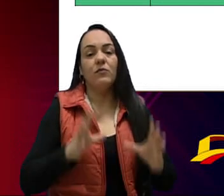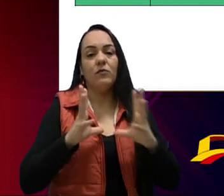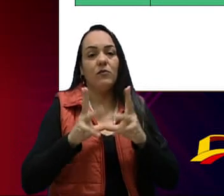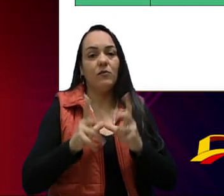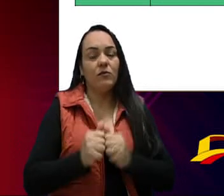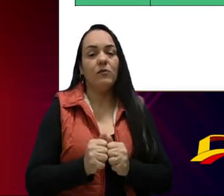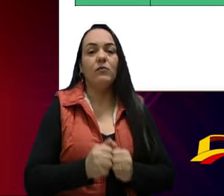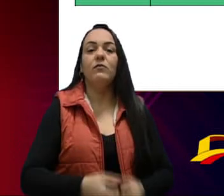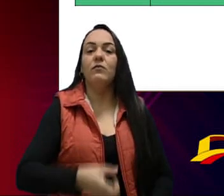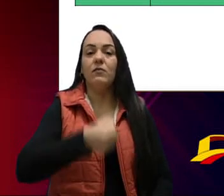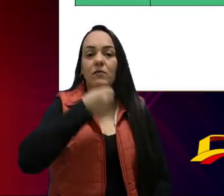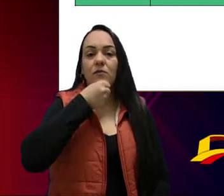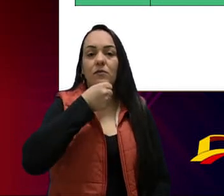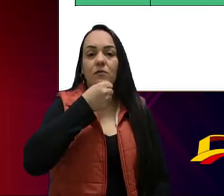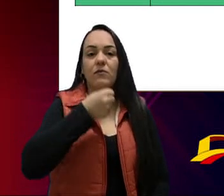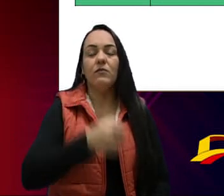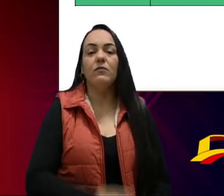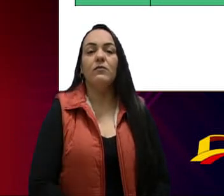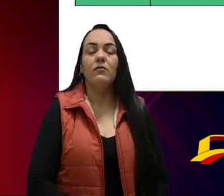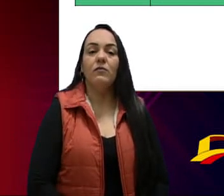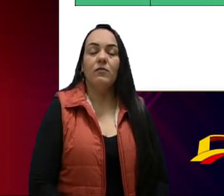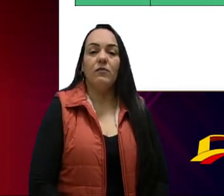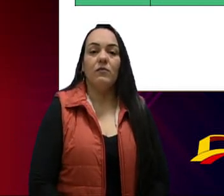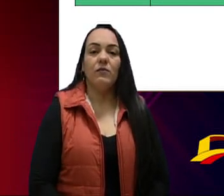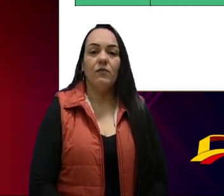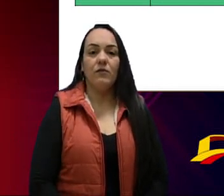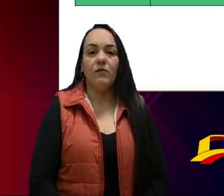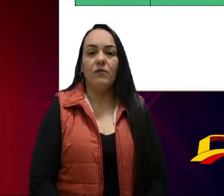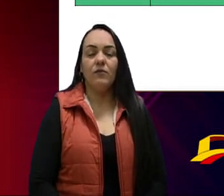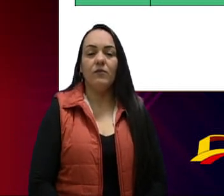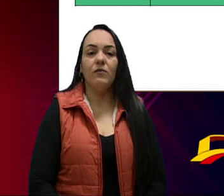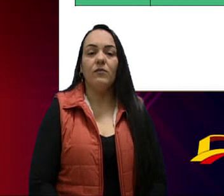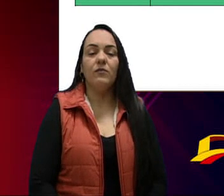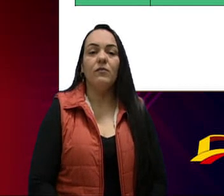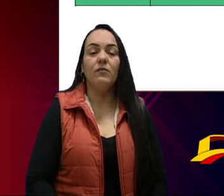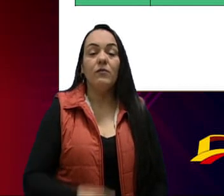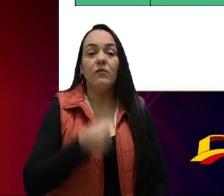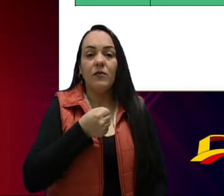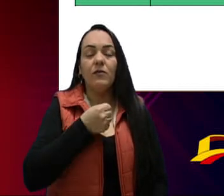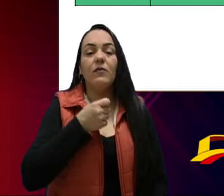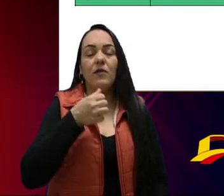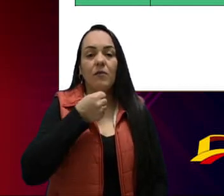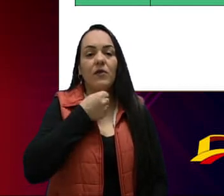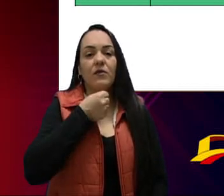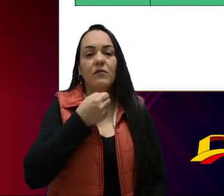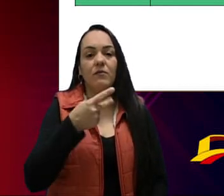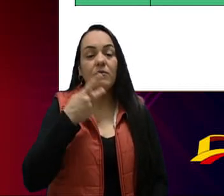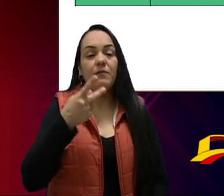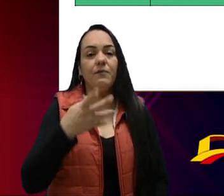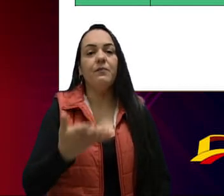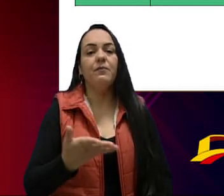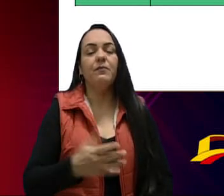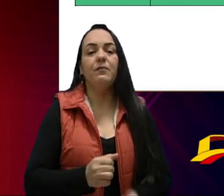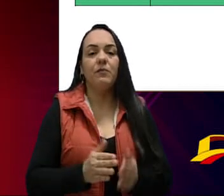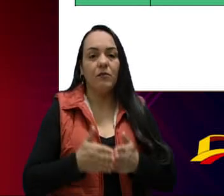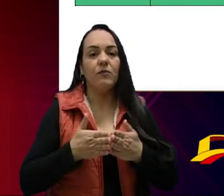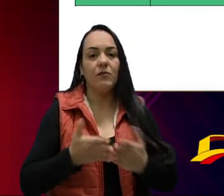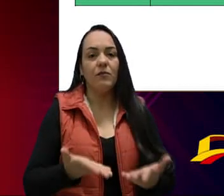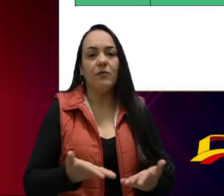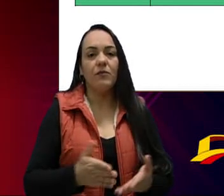já tá aberto microfone o renato computador pois pode tirar o microfone renato por